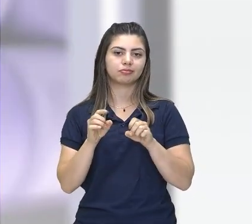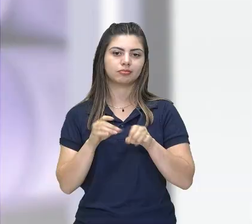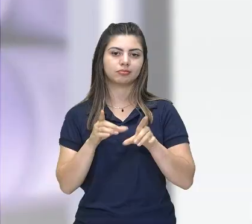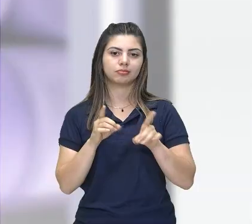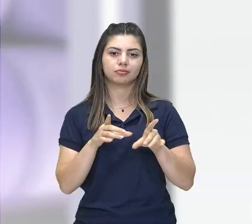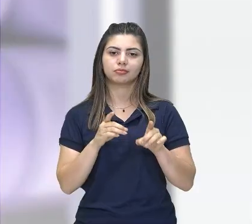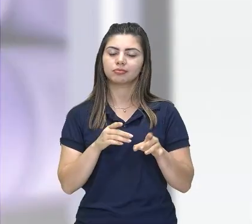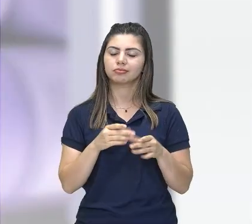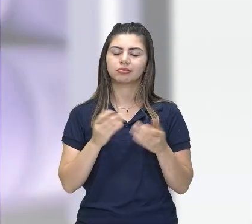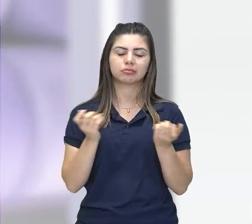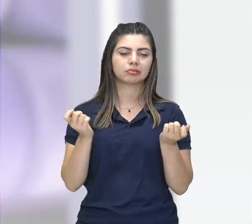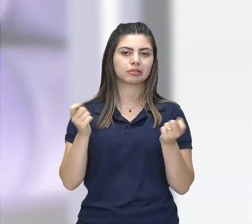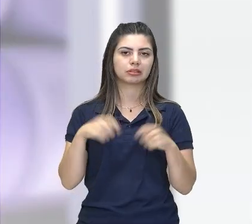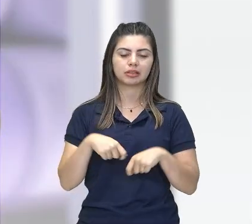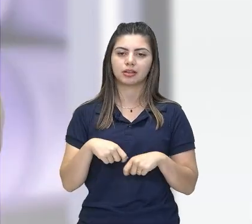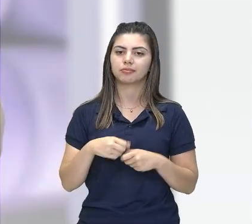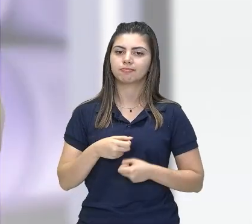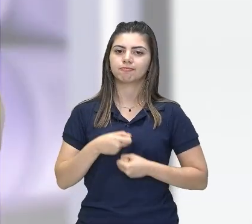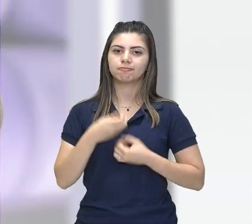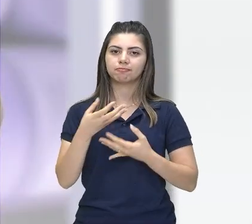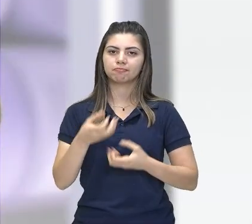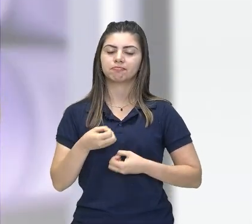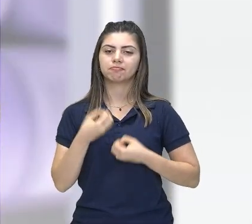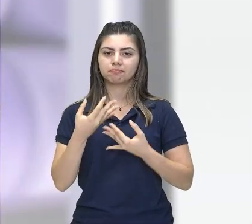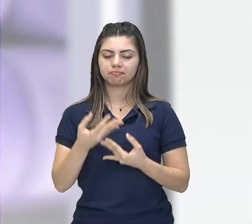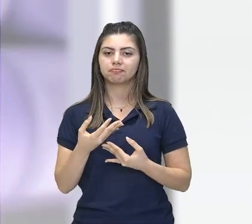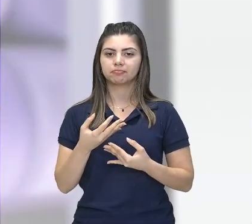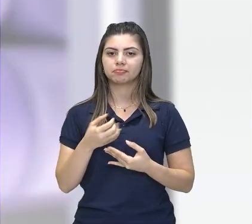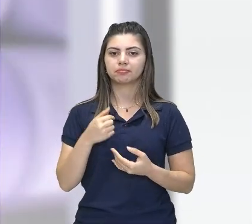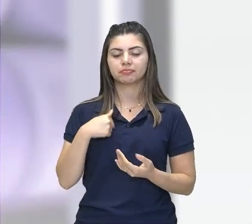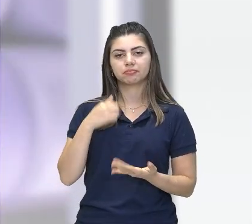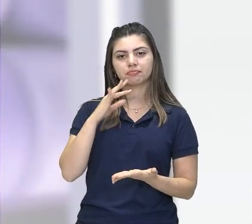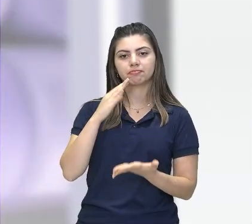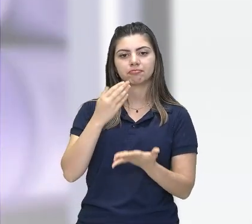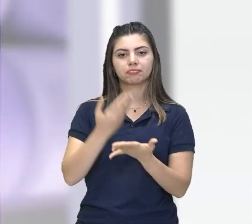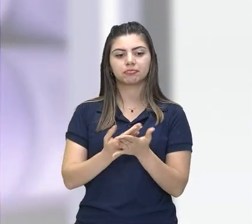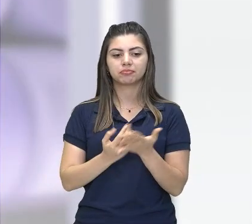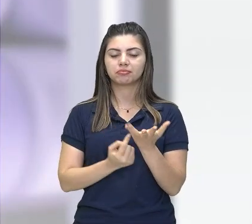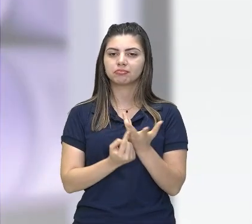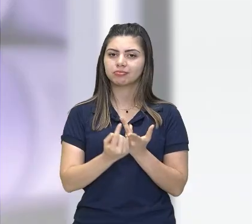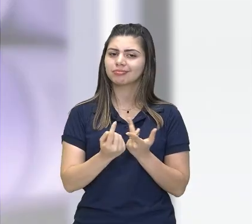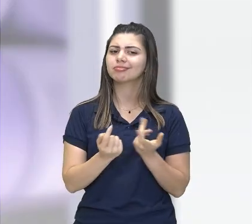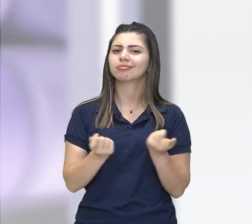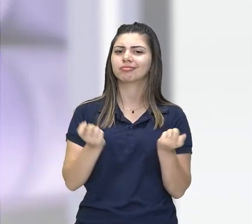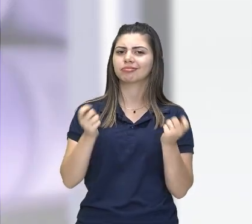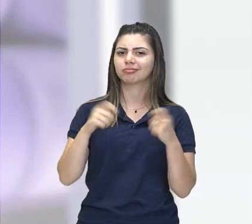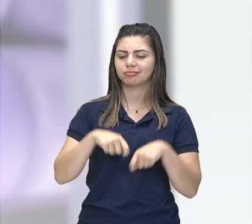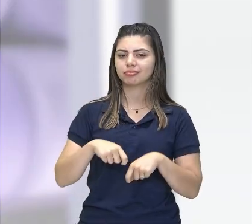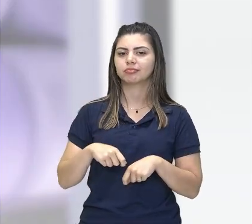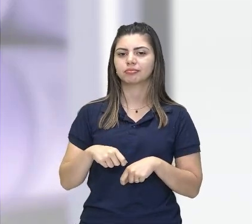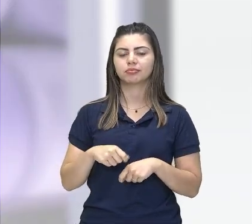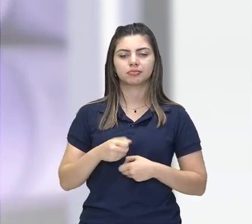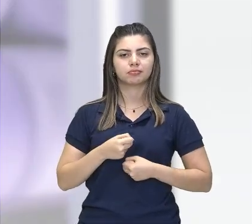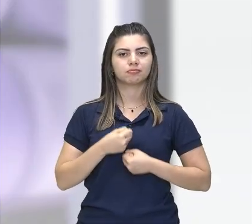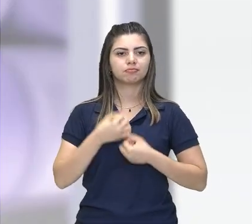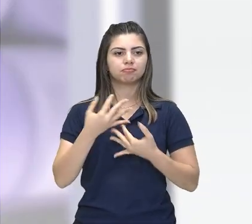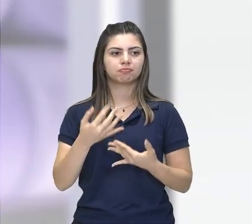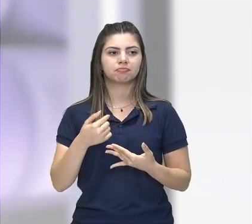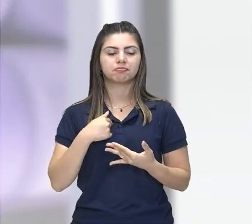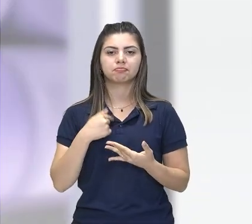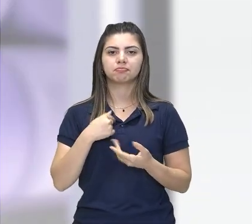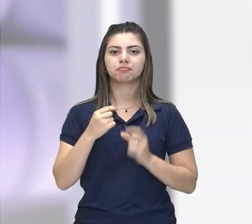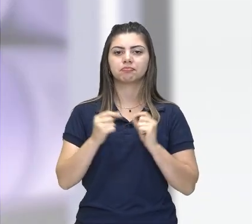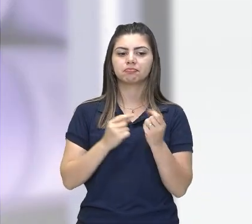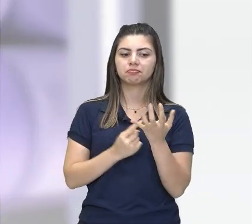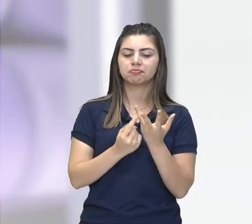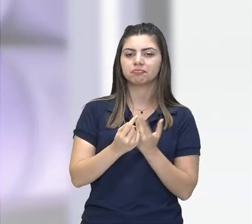uma forma para expressar as suas crenças, sempre haverá uma forma para expressar os seus